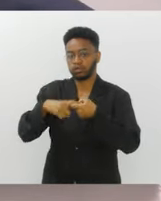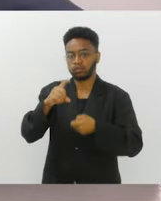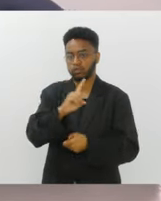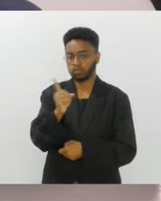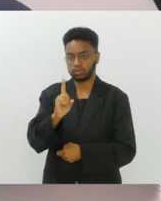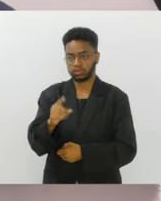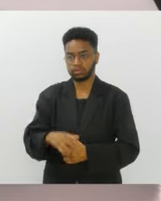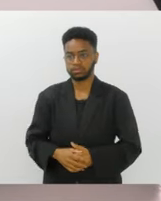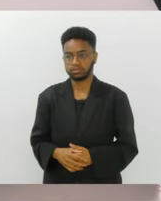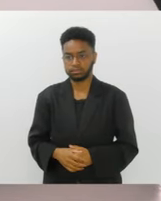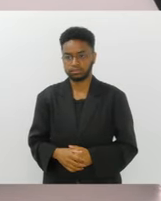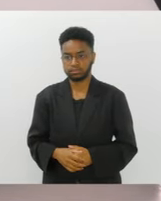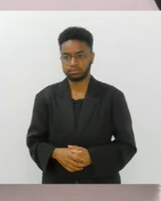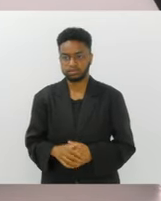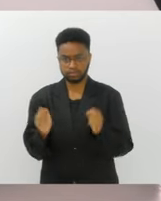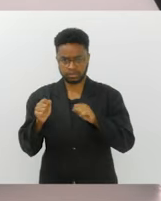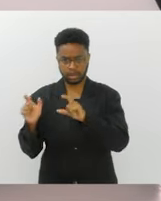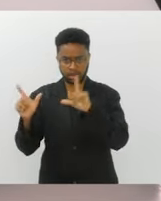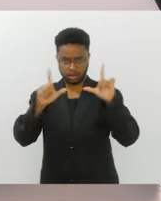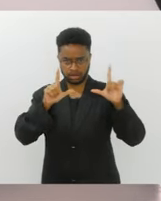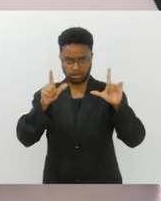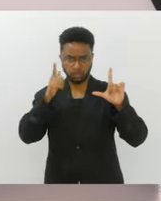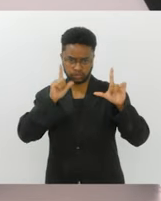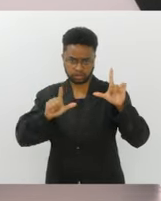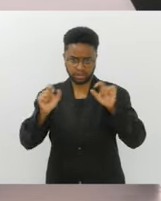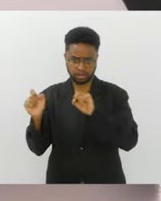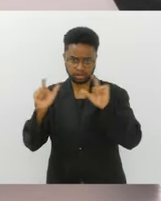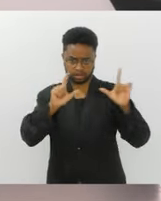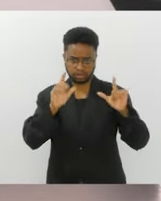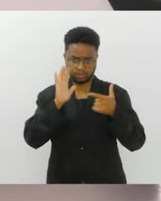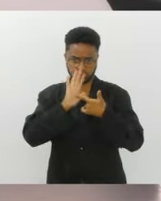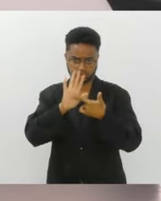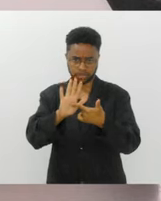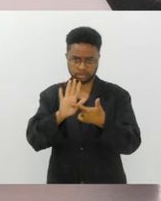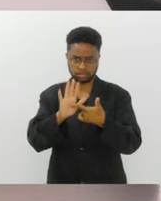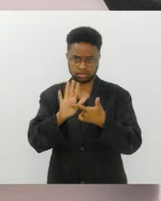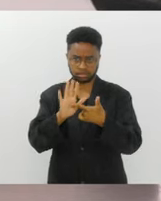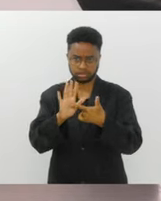Dá para botar na tela aí? Será que consegue projetar, Pedro?